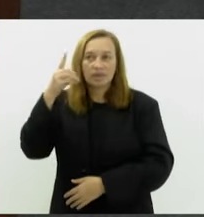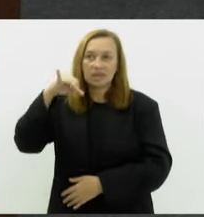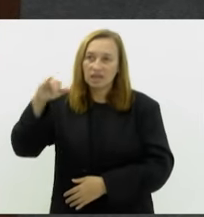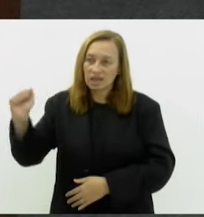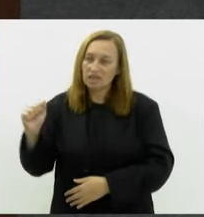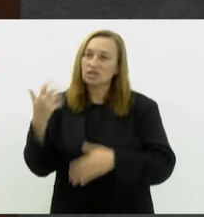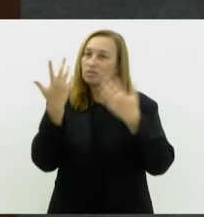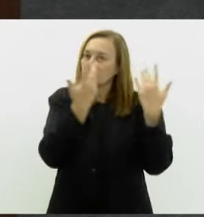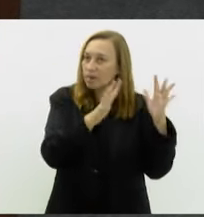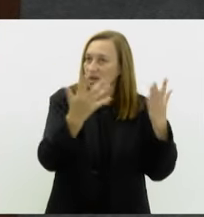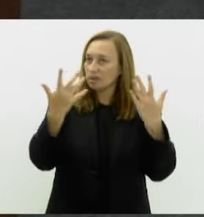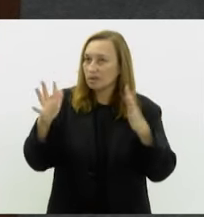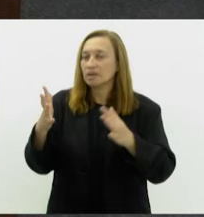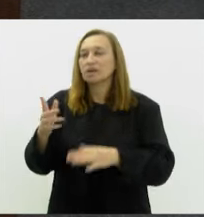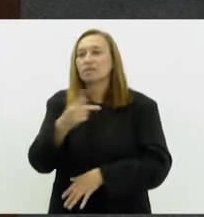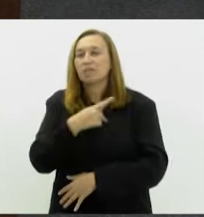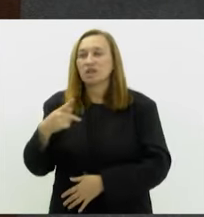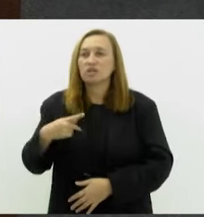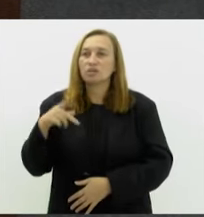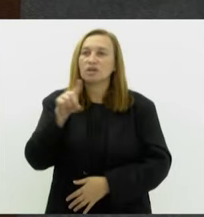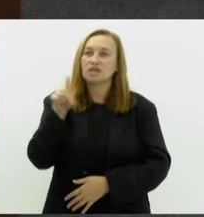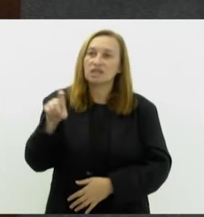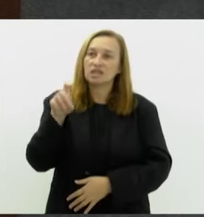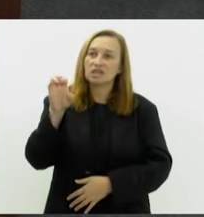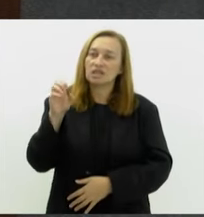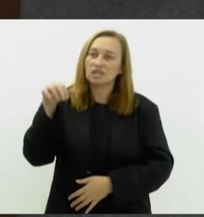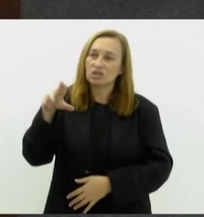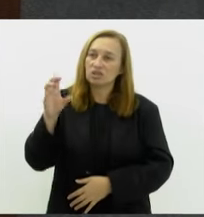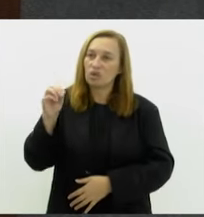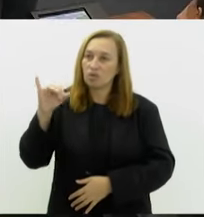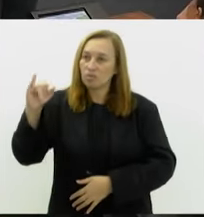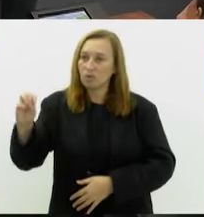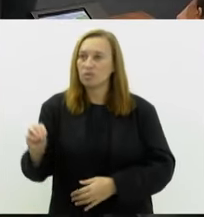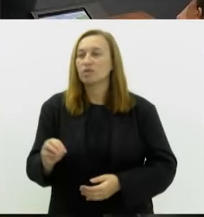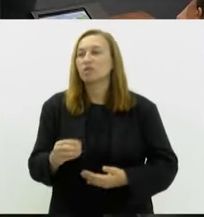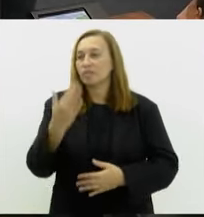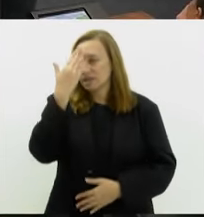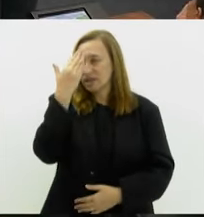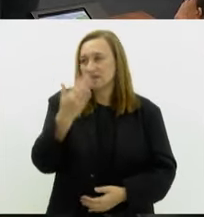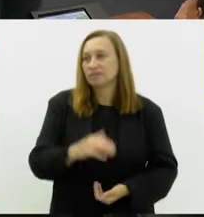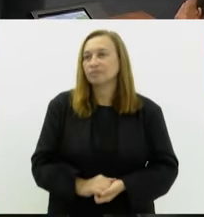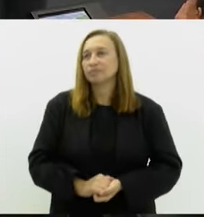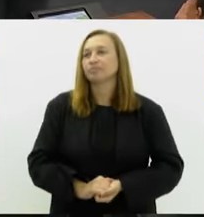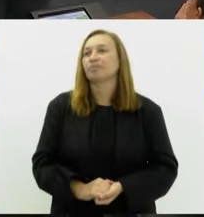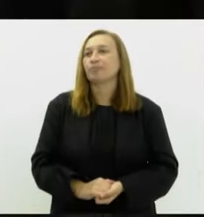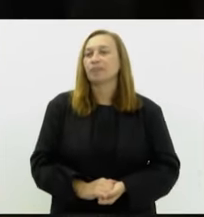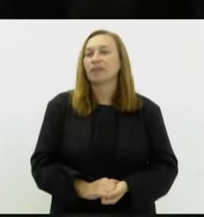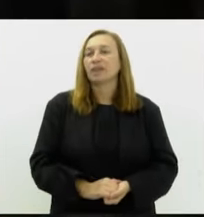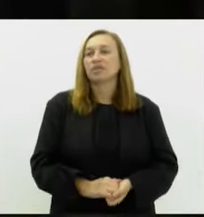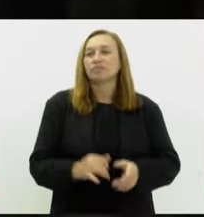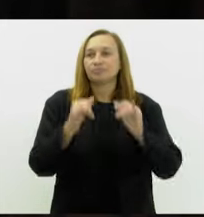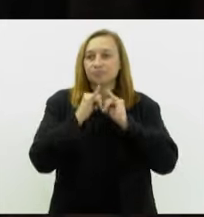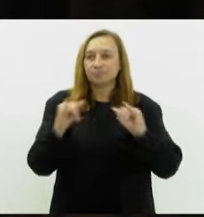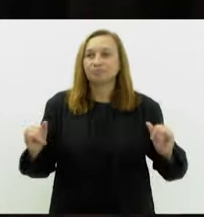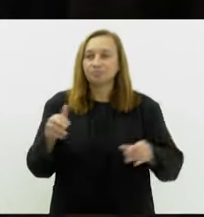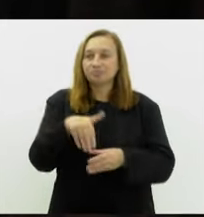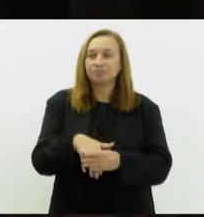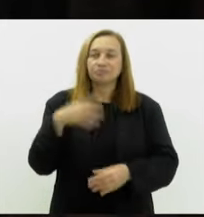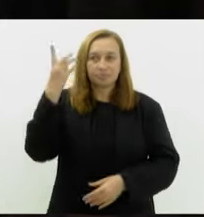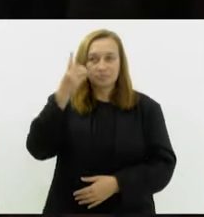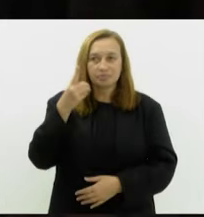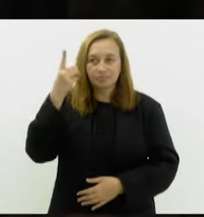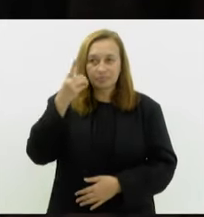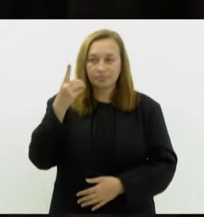Armelau, parabéns, pastor Zenóbio Mendonça da Fonseca. Obrigada. Para declarar voto, deputada Tiago. Deputado